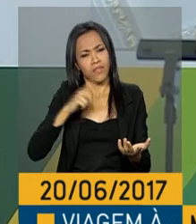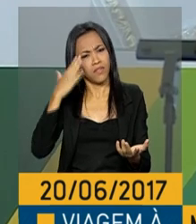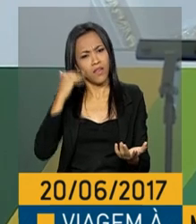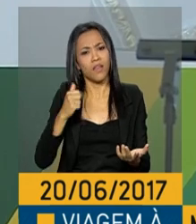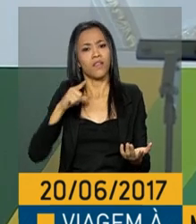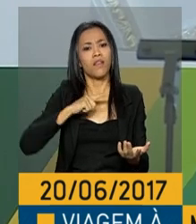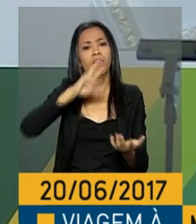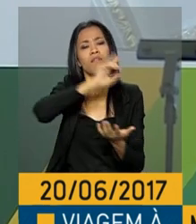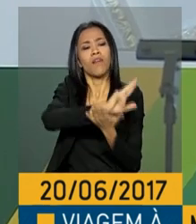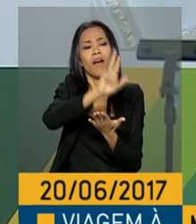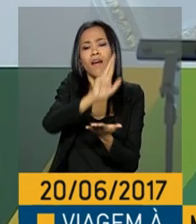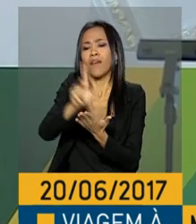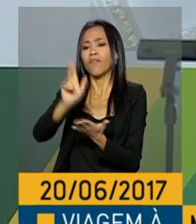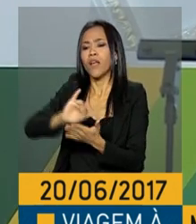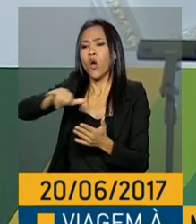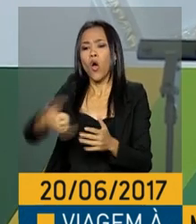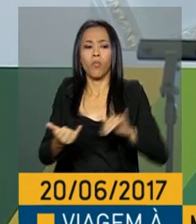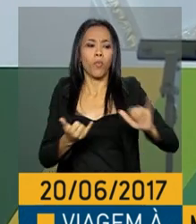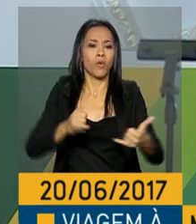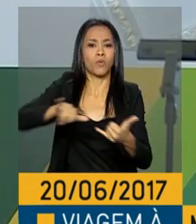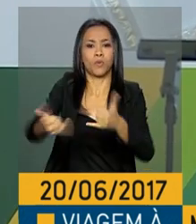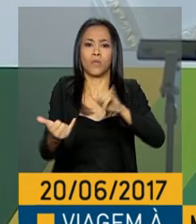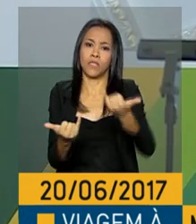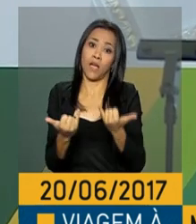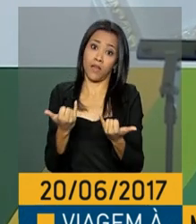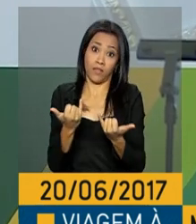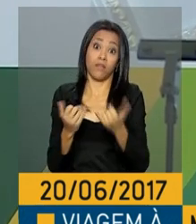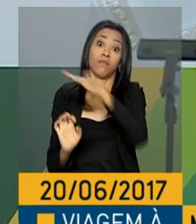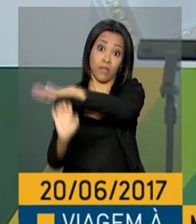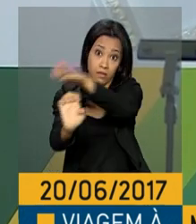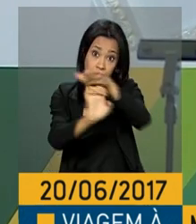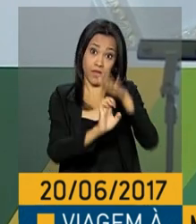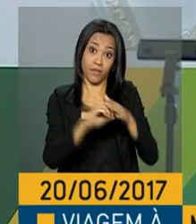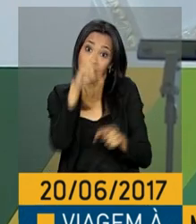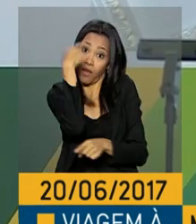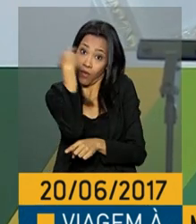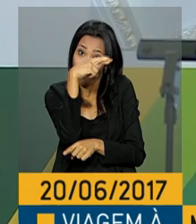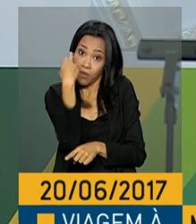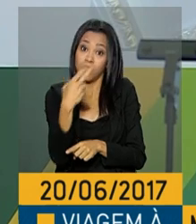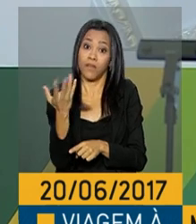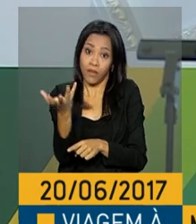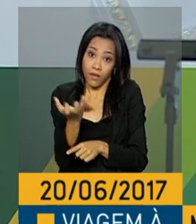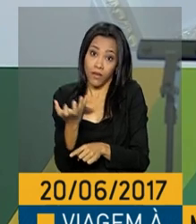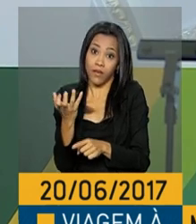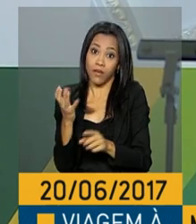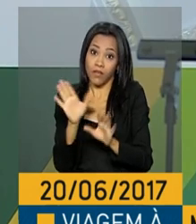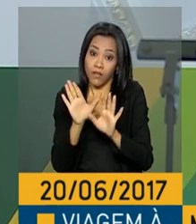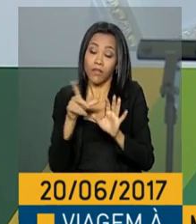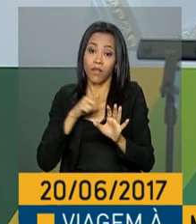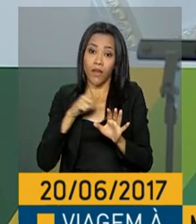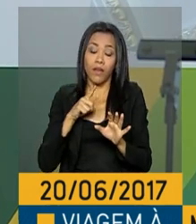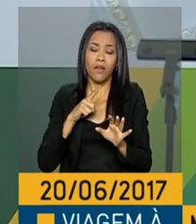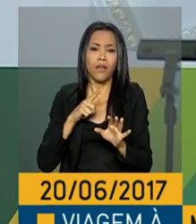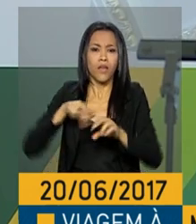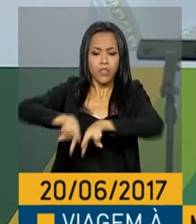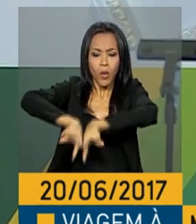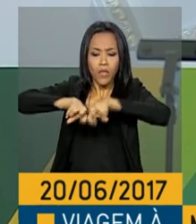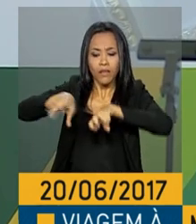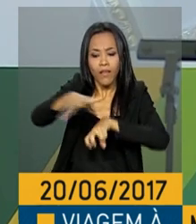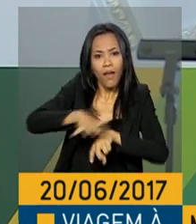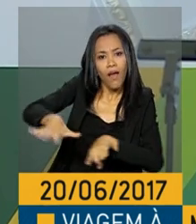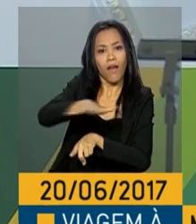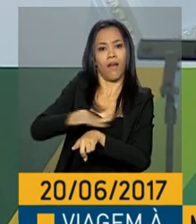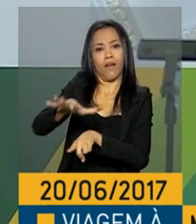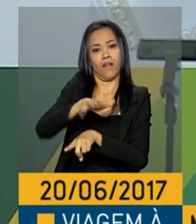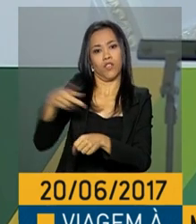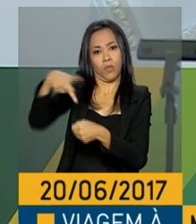para novos aportes de empresas russas que atuam no setor. E também eu quero registrar,